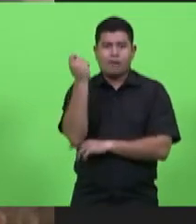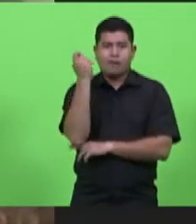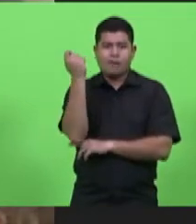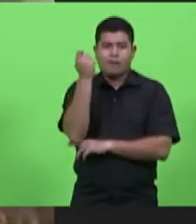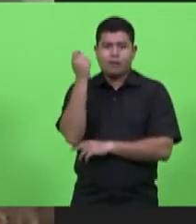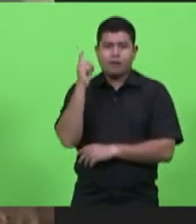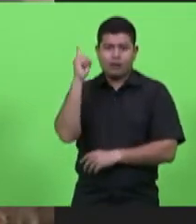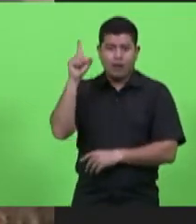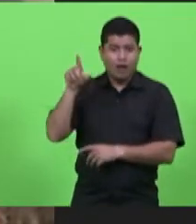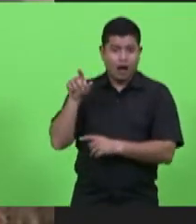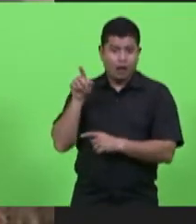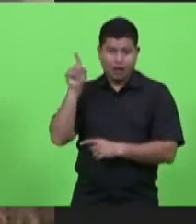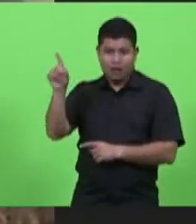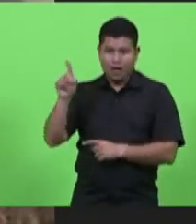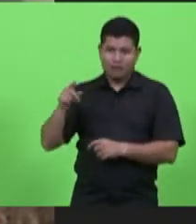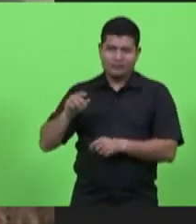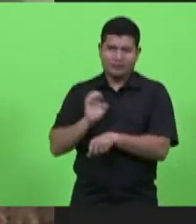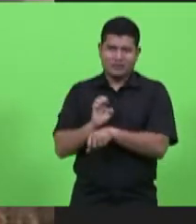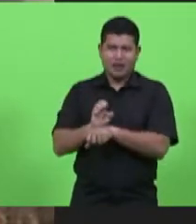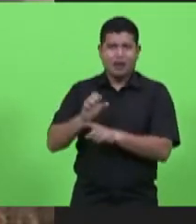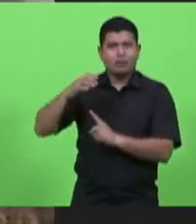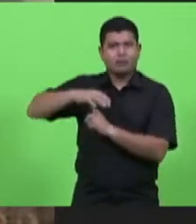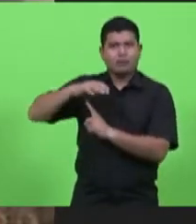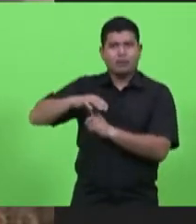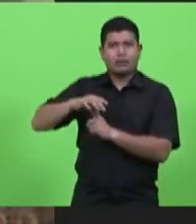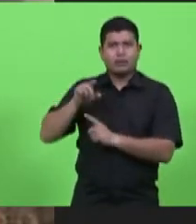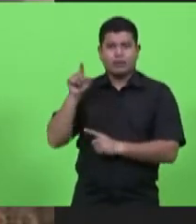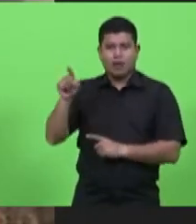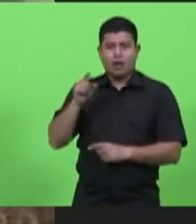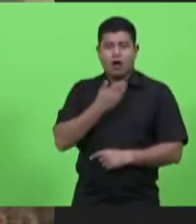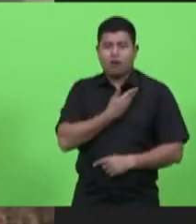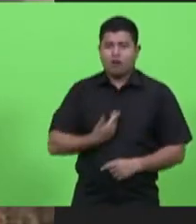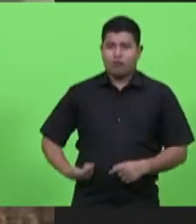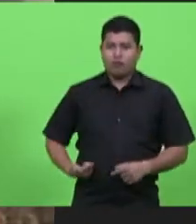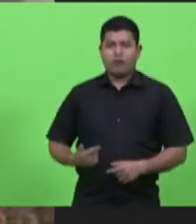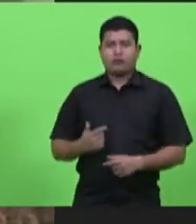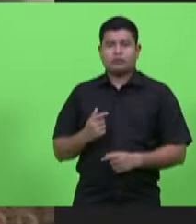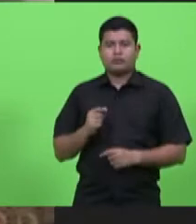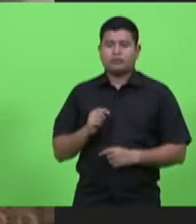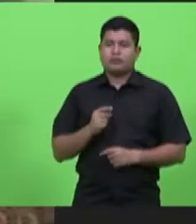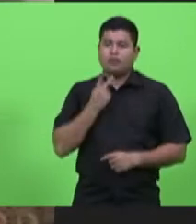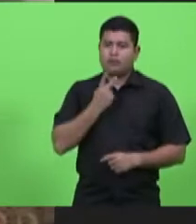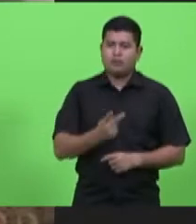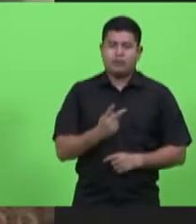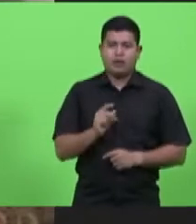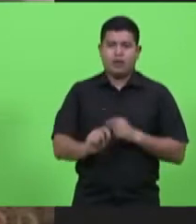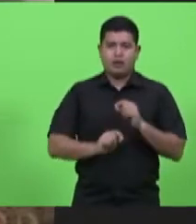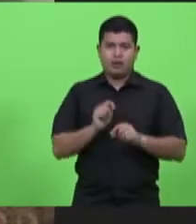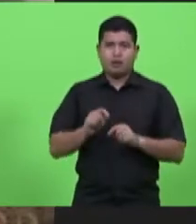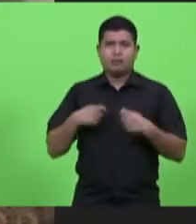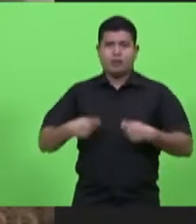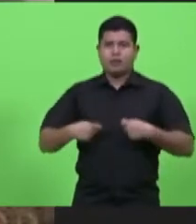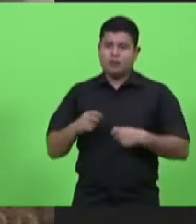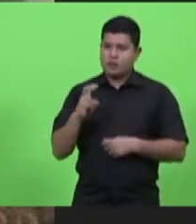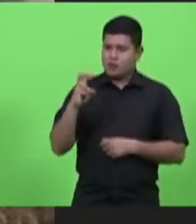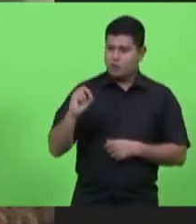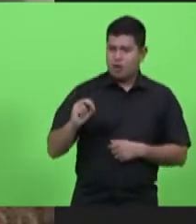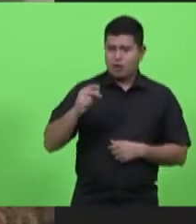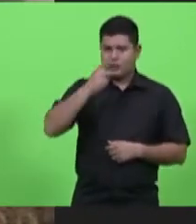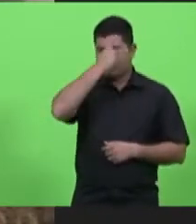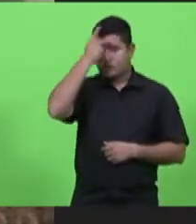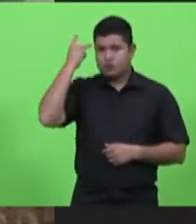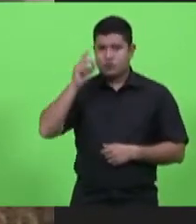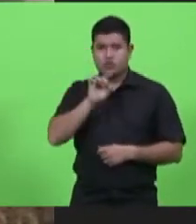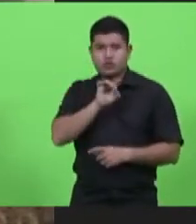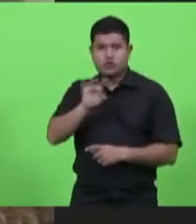estado deliberou um limite por pessoa, de pessoas, não percentual, mas por pessoas, 50 pessoas por